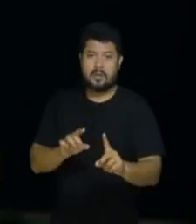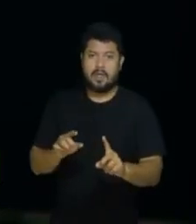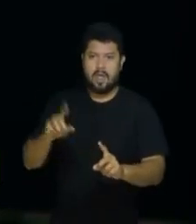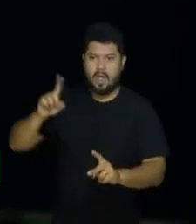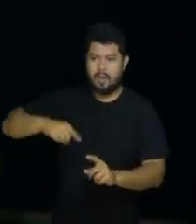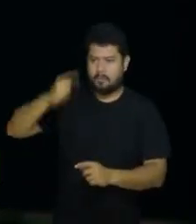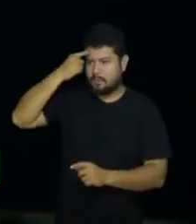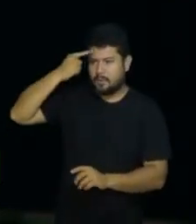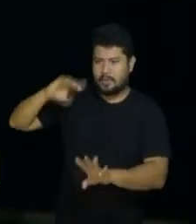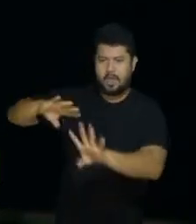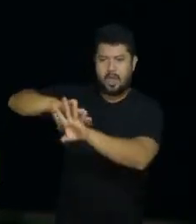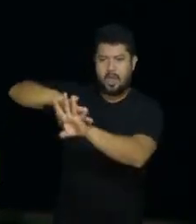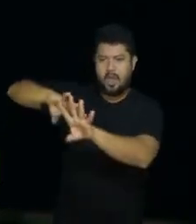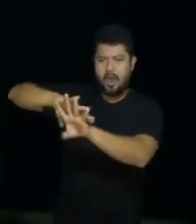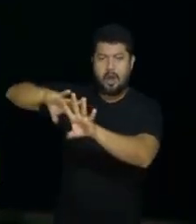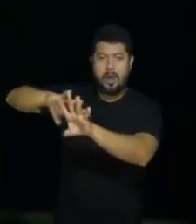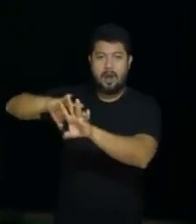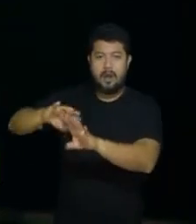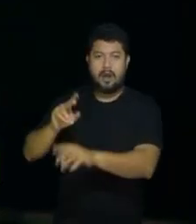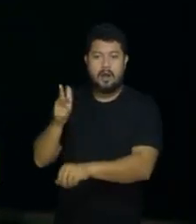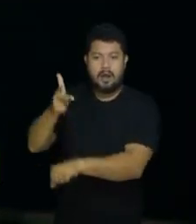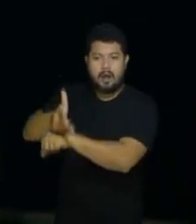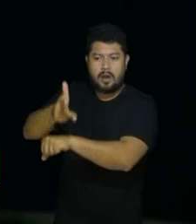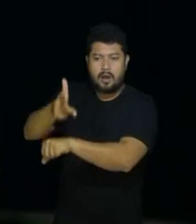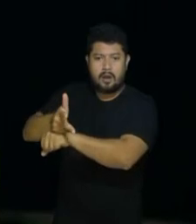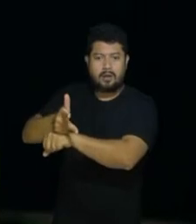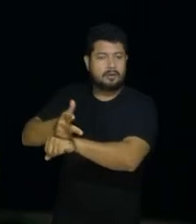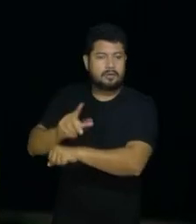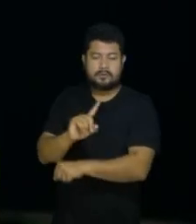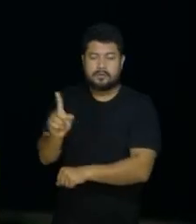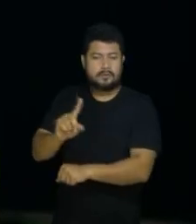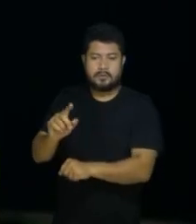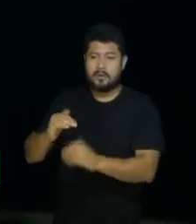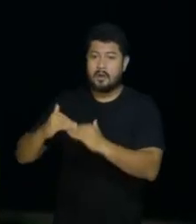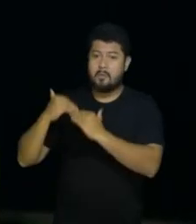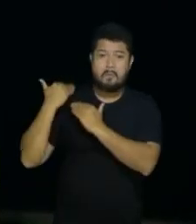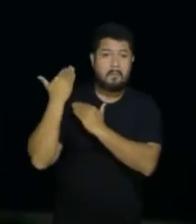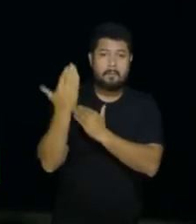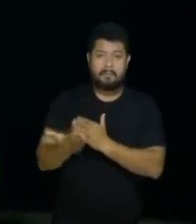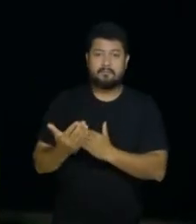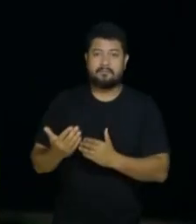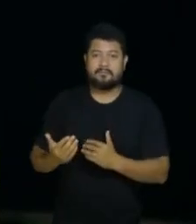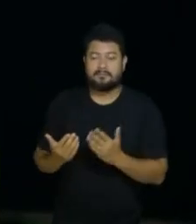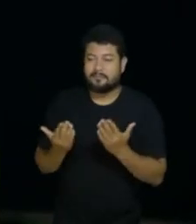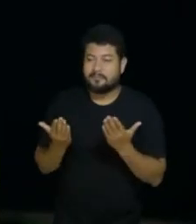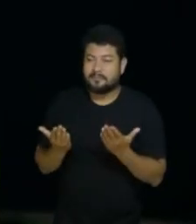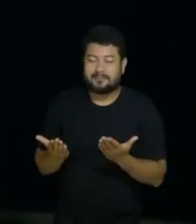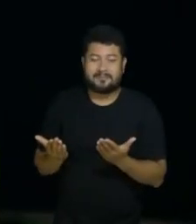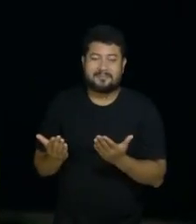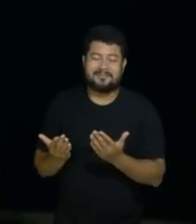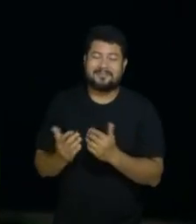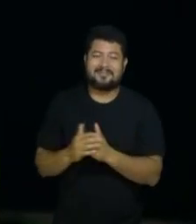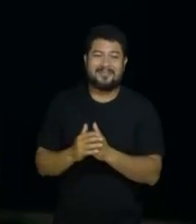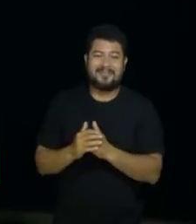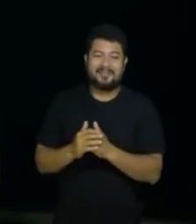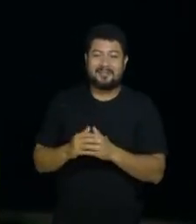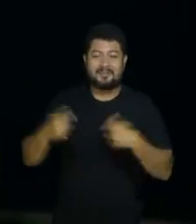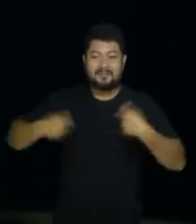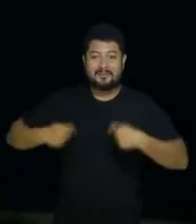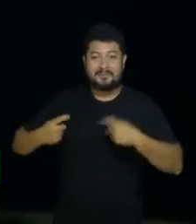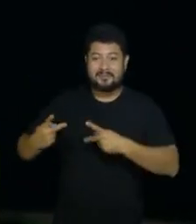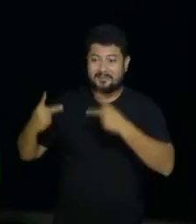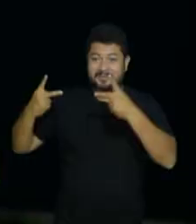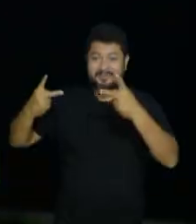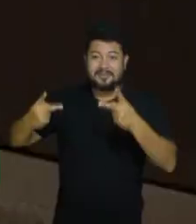portões, câmeras. É muito além da segurança pública. Nós precisamos revisitar o nosso conceito como